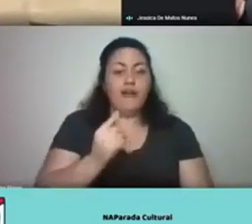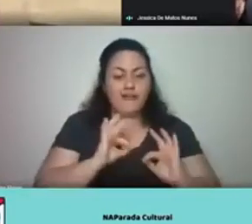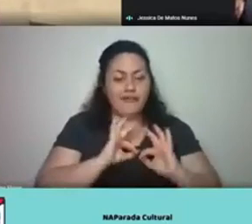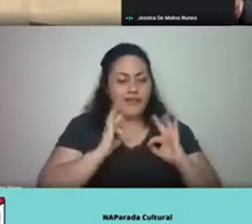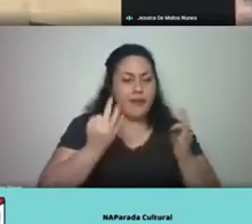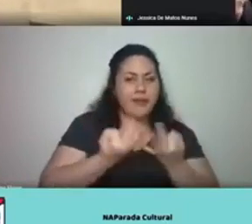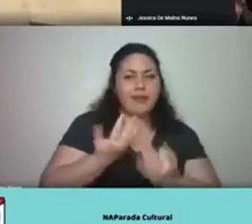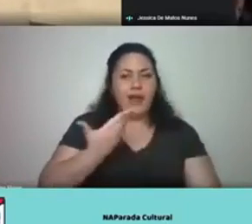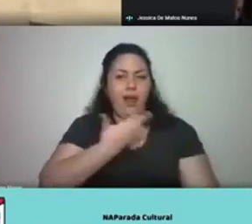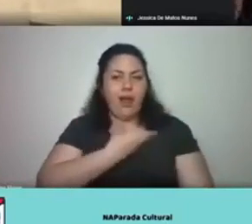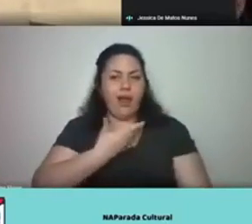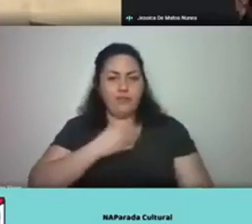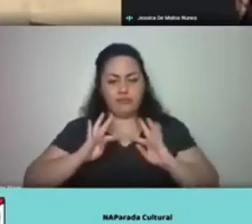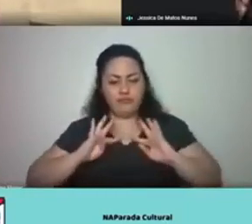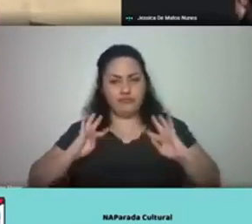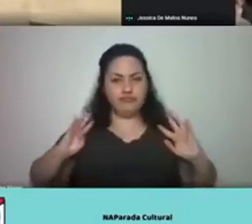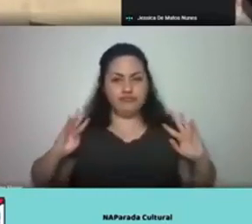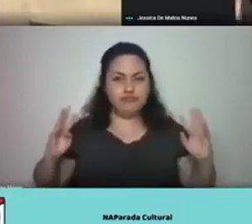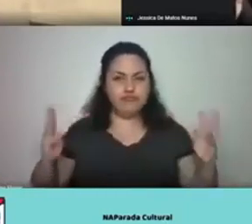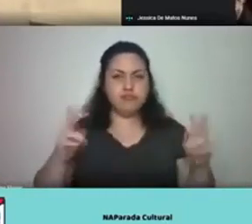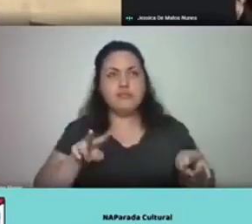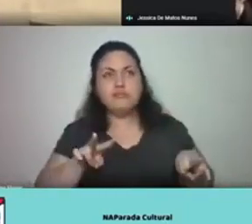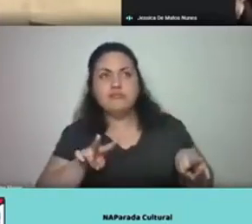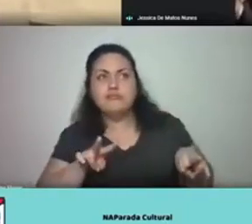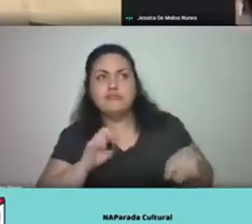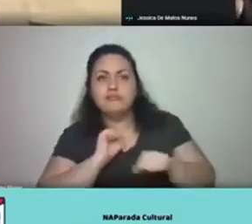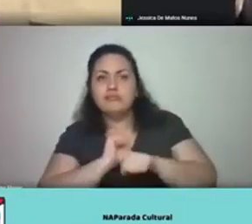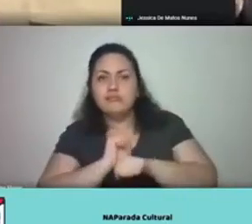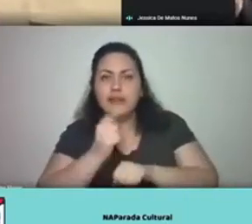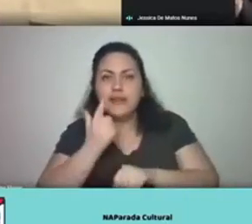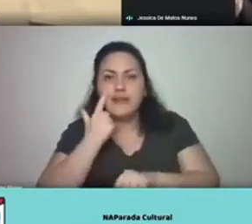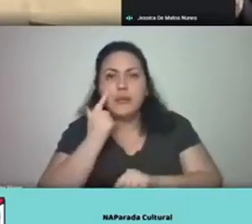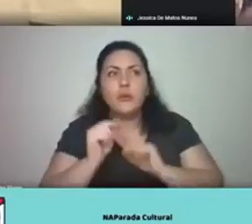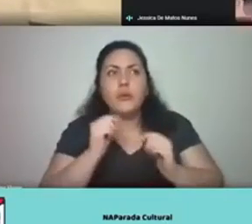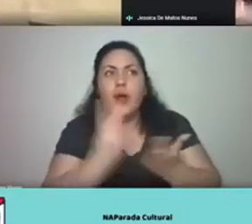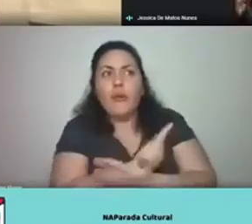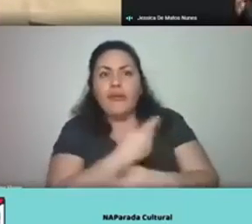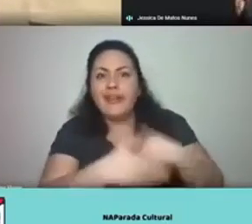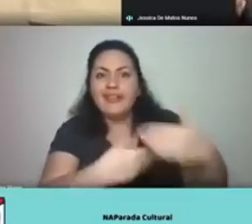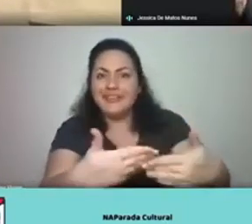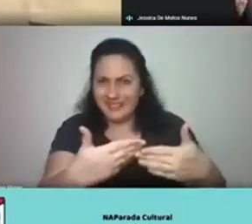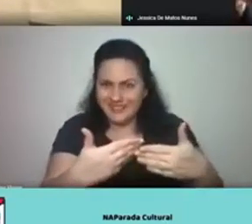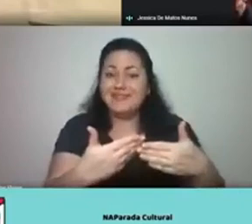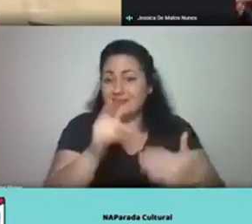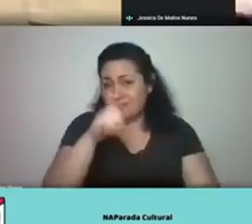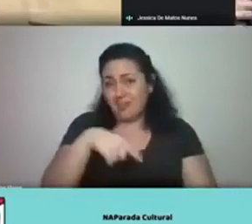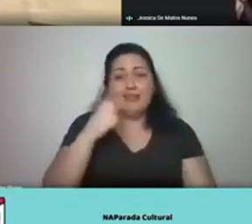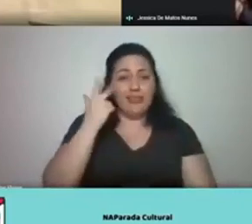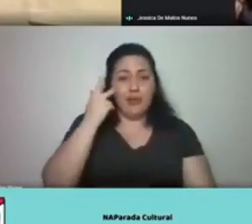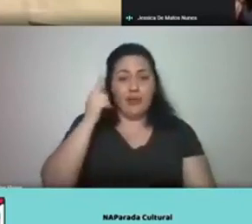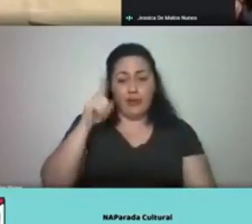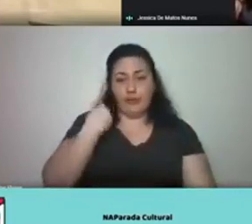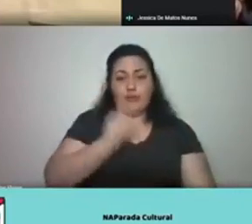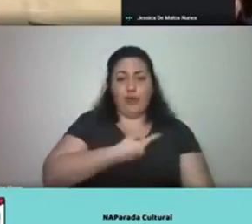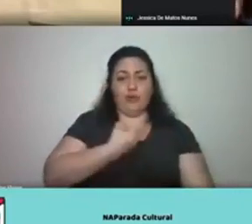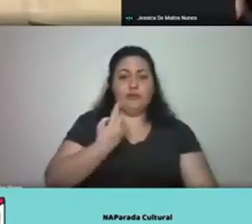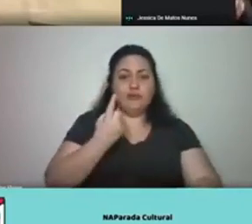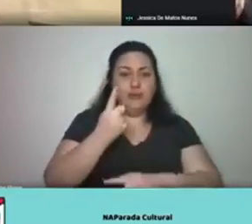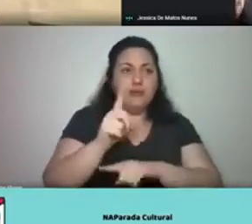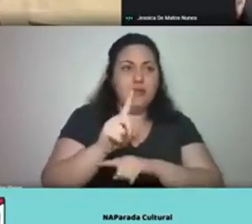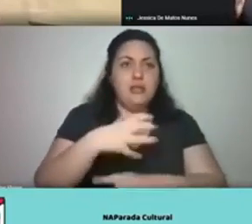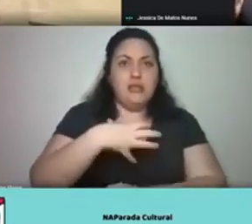às vezes, muita expectativa, muita curiosidade, muita ansiedade, né? Isso tudo a gente causa e recebe também dos